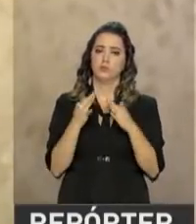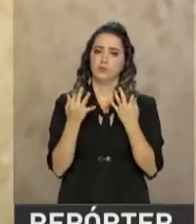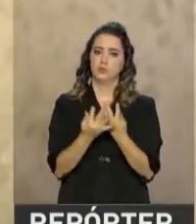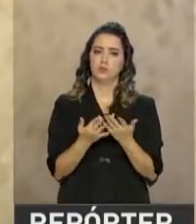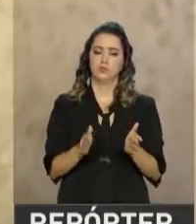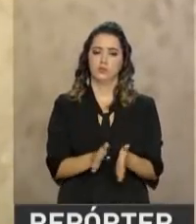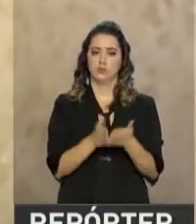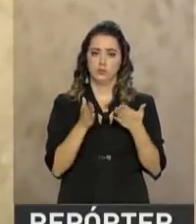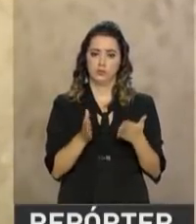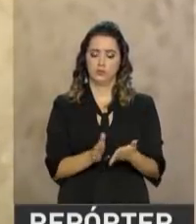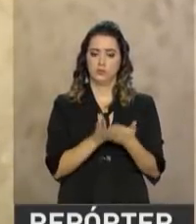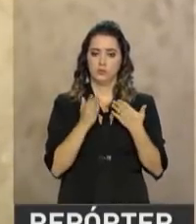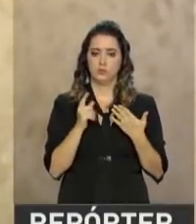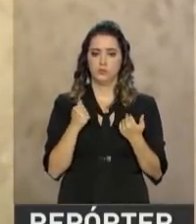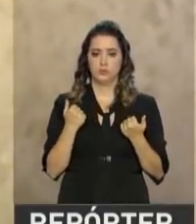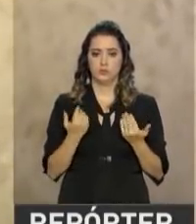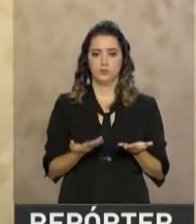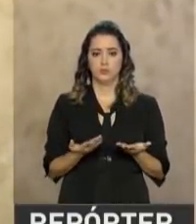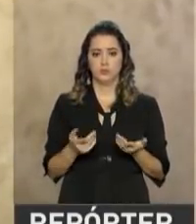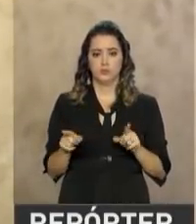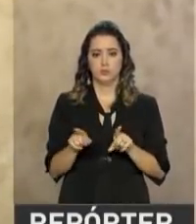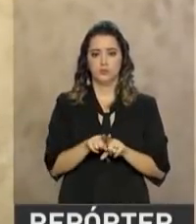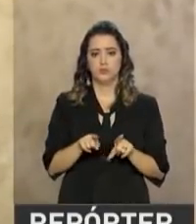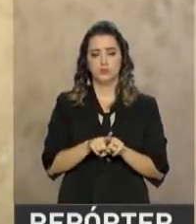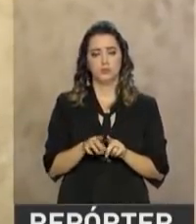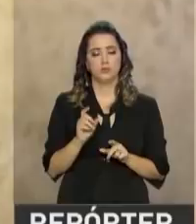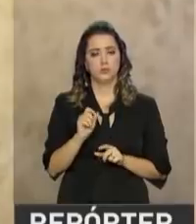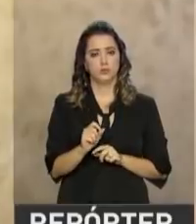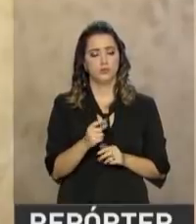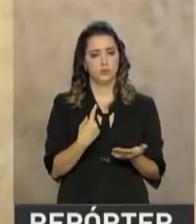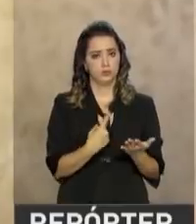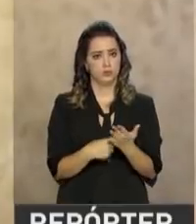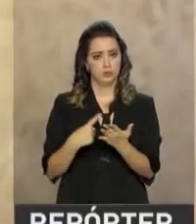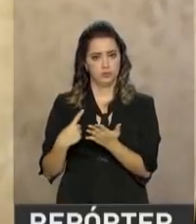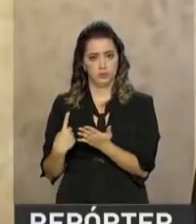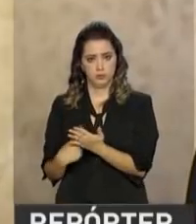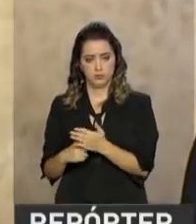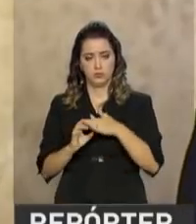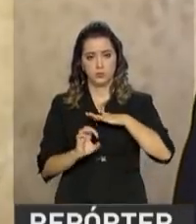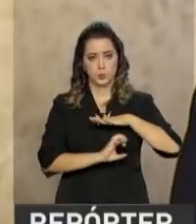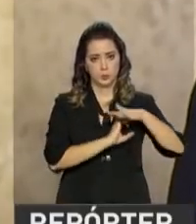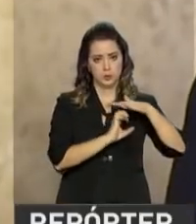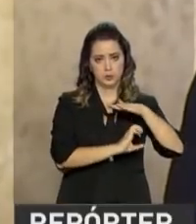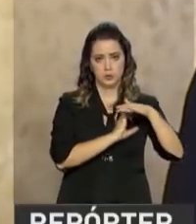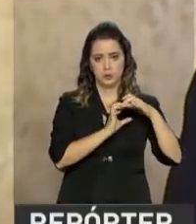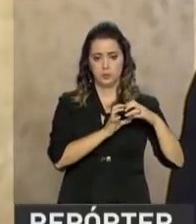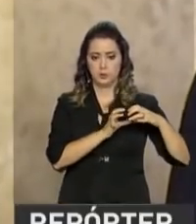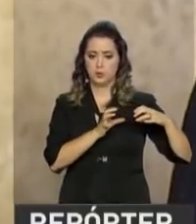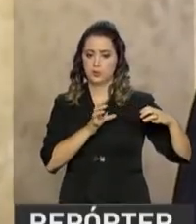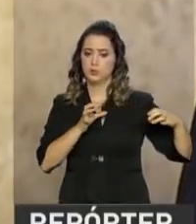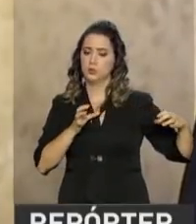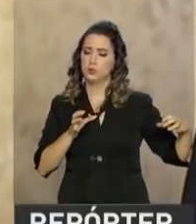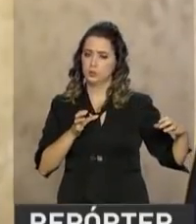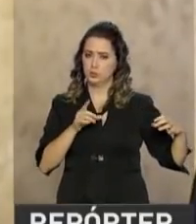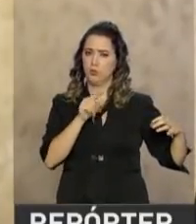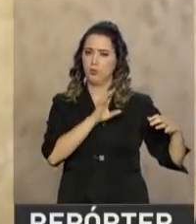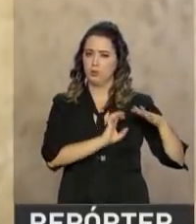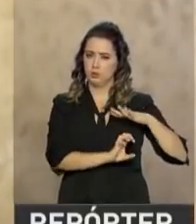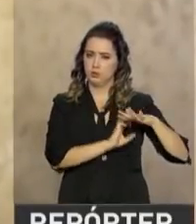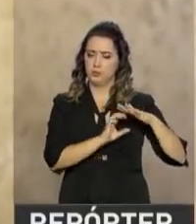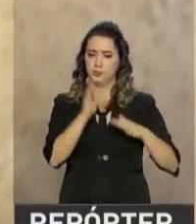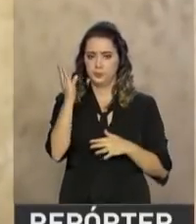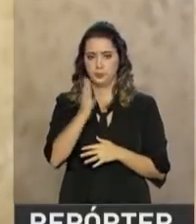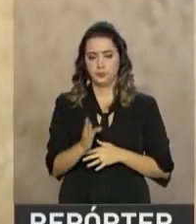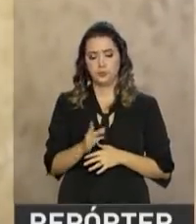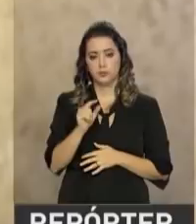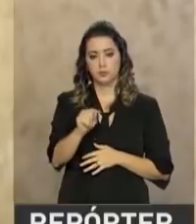mais pobres. Tem um grande acordo com as empresas, os maiores conglomerados empresariais do